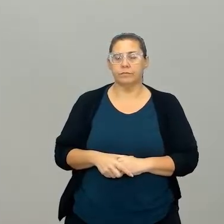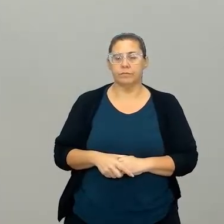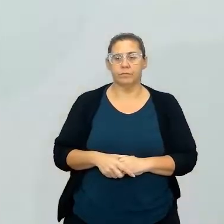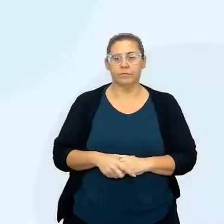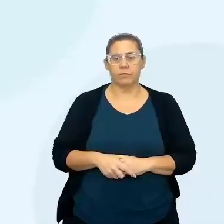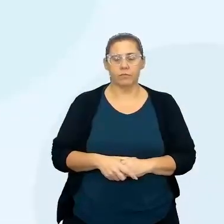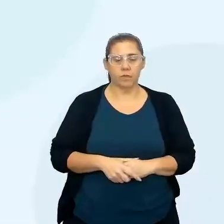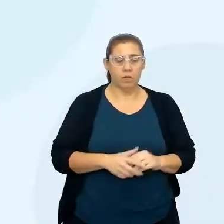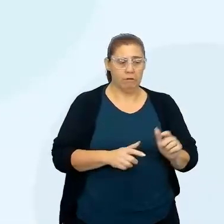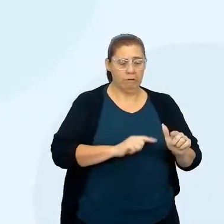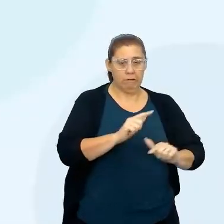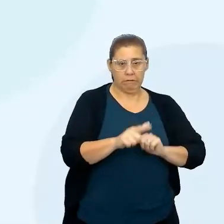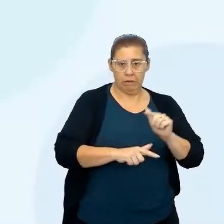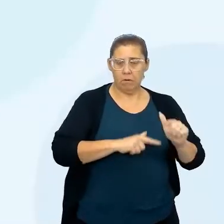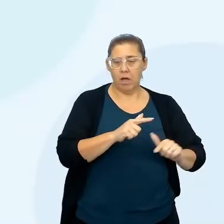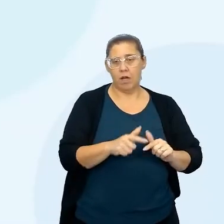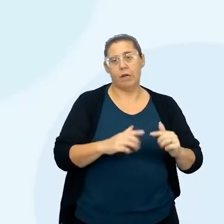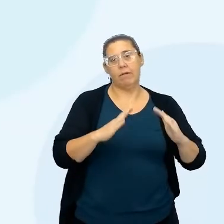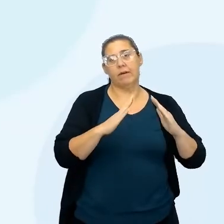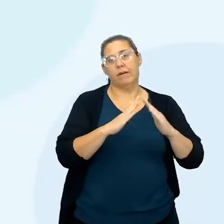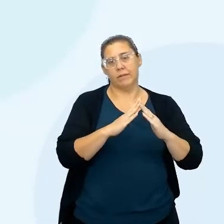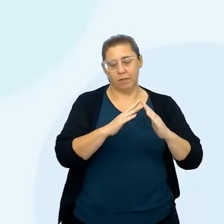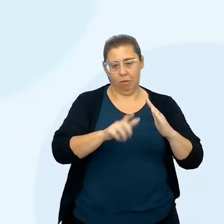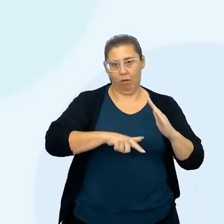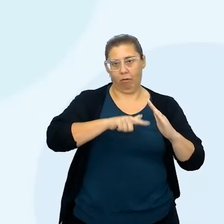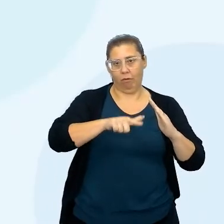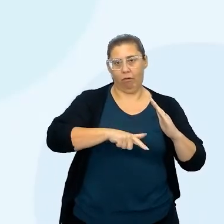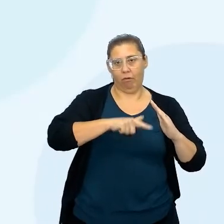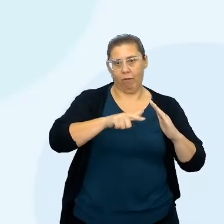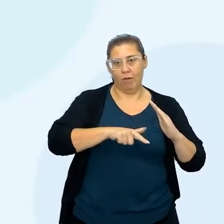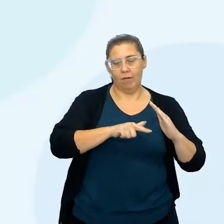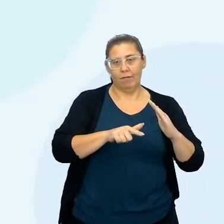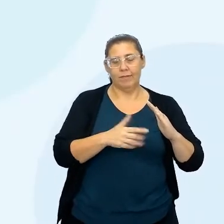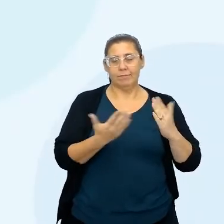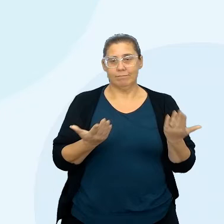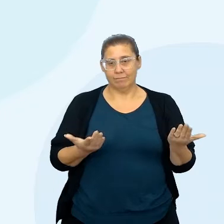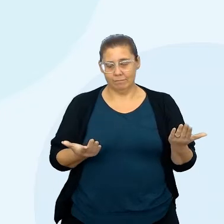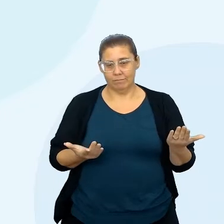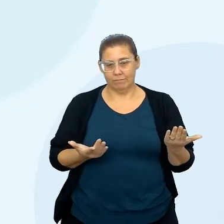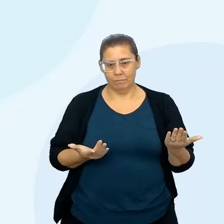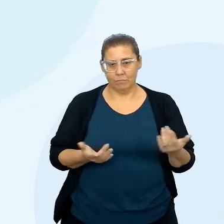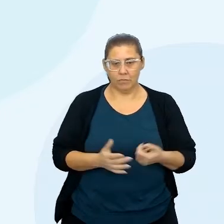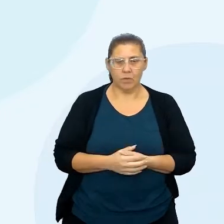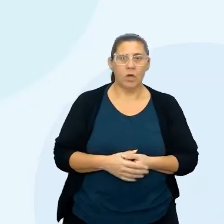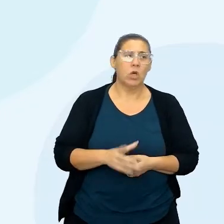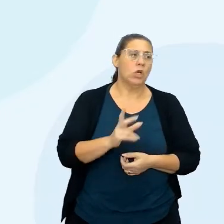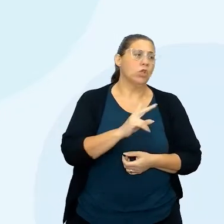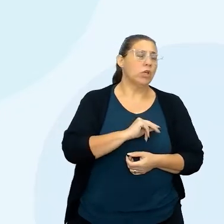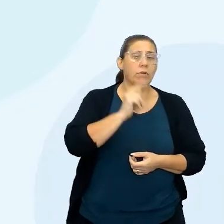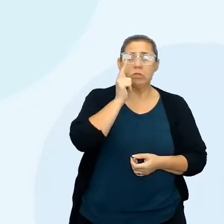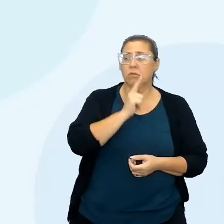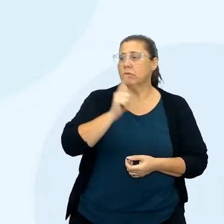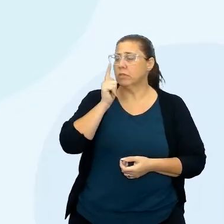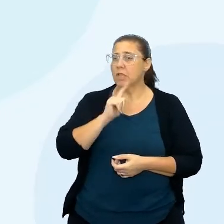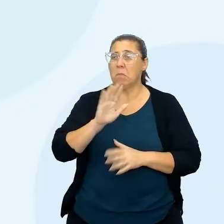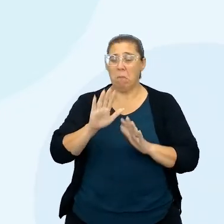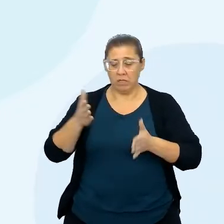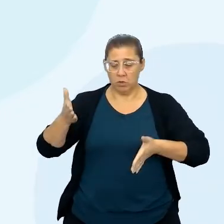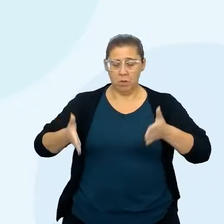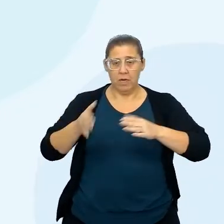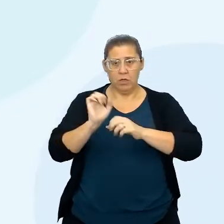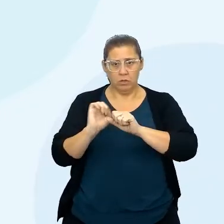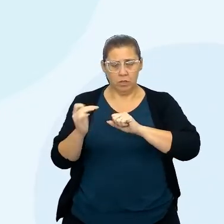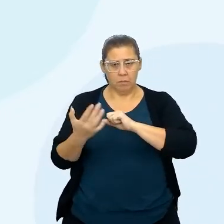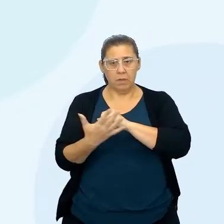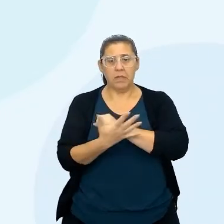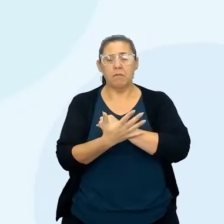Intensificação de serviços remotos. A gente já viu isso na pandemia. Exato. Muita coisa que o pessoal falava, nossa, não vai dar, não vai dar. E aconteceu algo